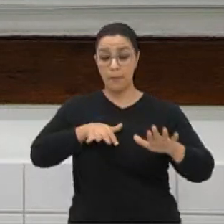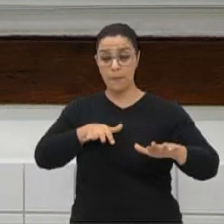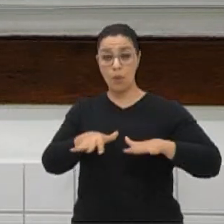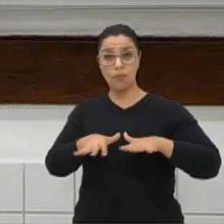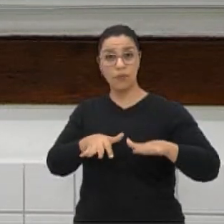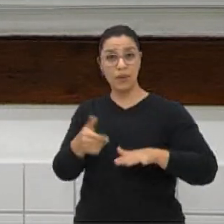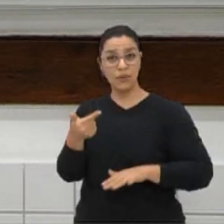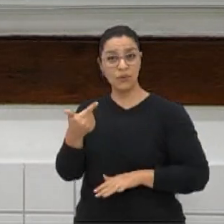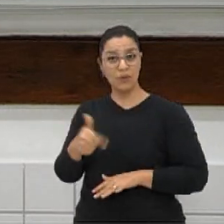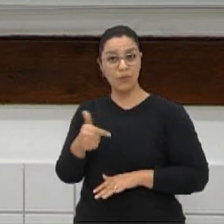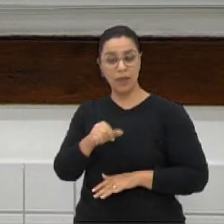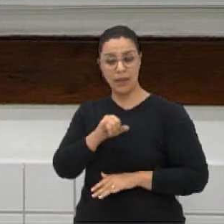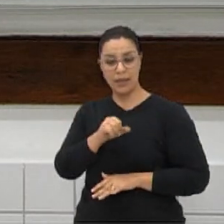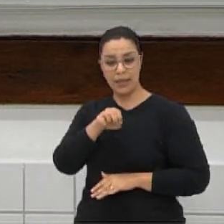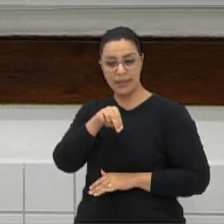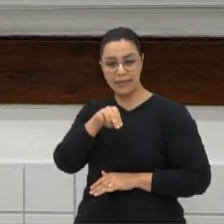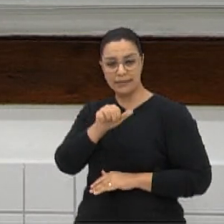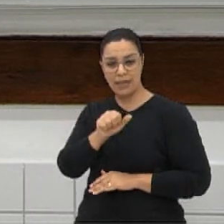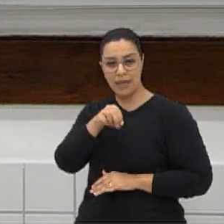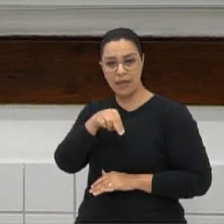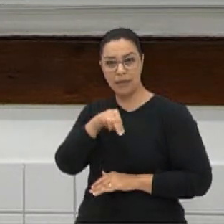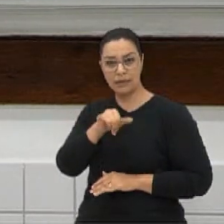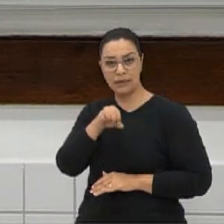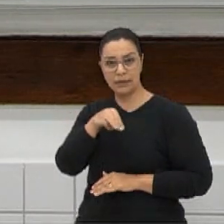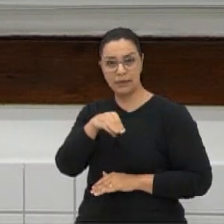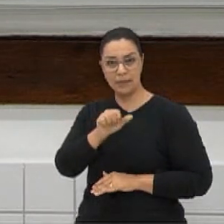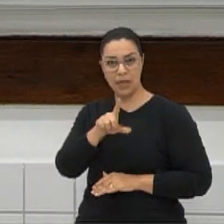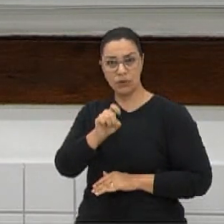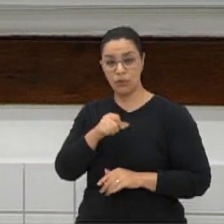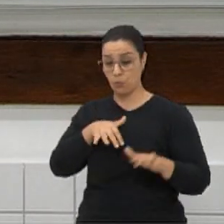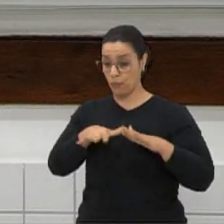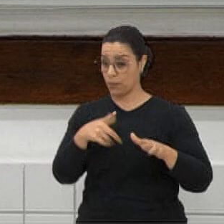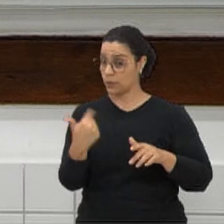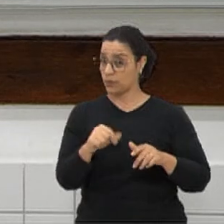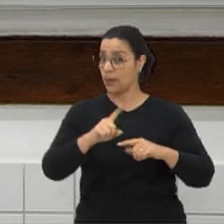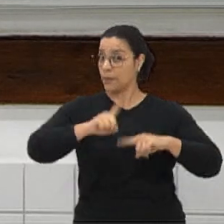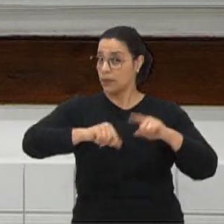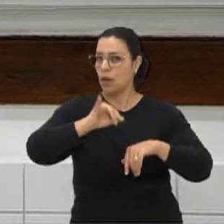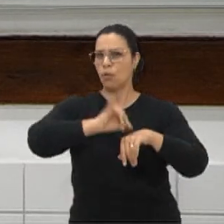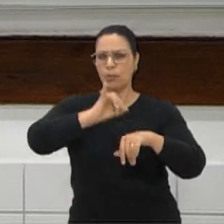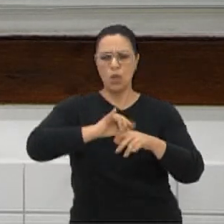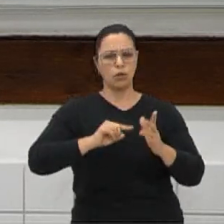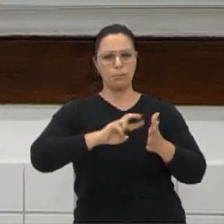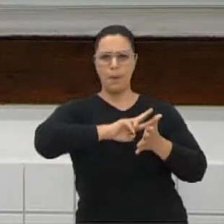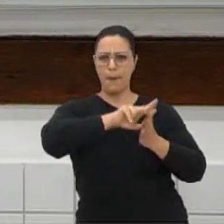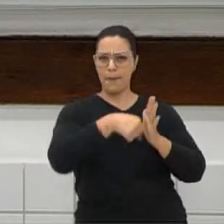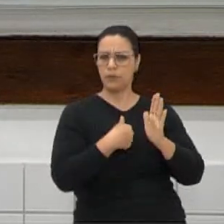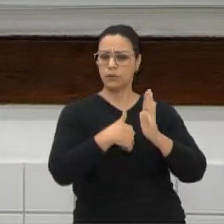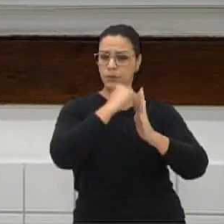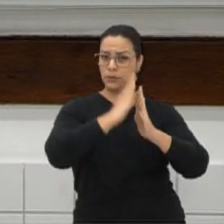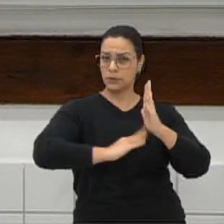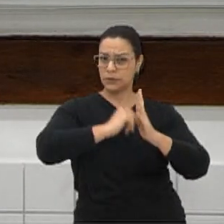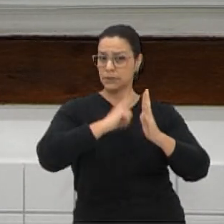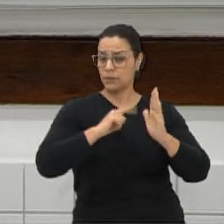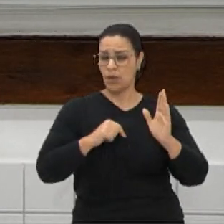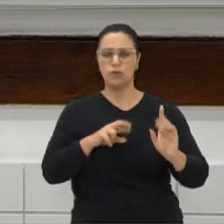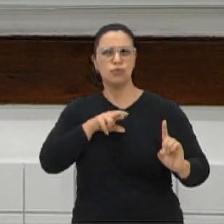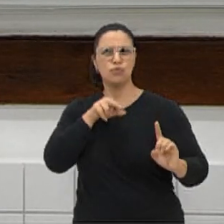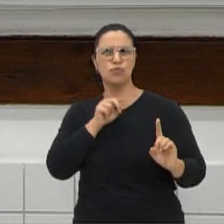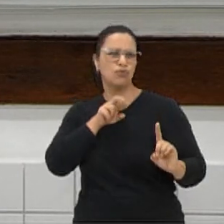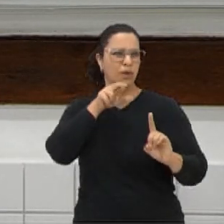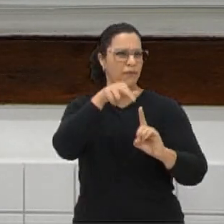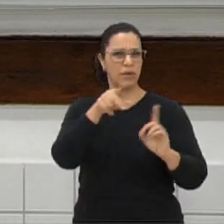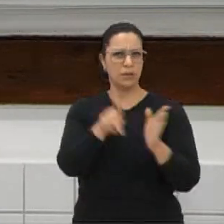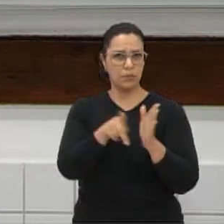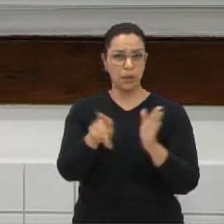inanimadas, tá? Então você vai ver, além de frutas, você vai ver outros tipos de objetos que a gente vai dar uma olhada aqui. Então a natureza morta ela não está relacionada exatamente